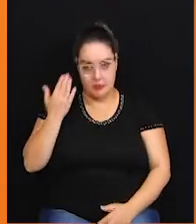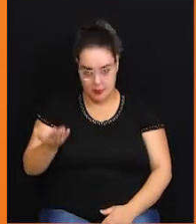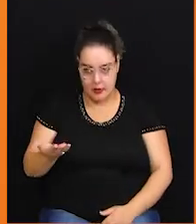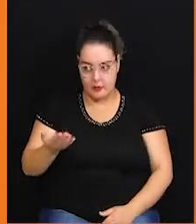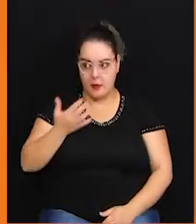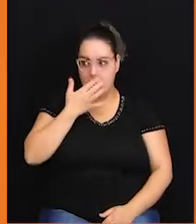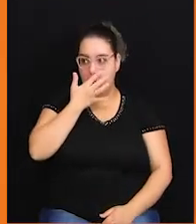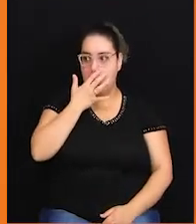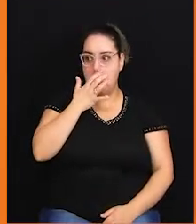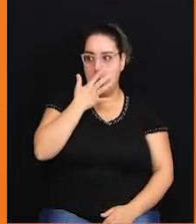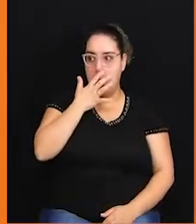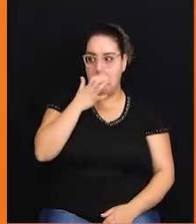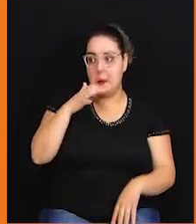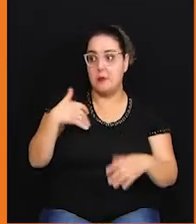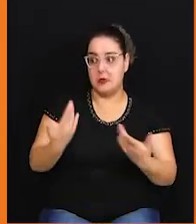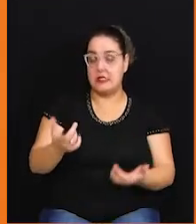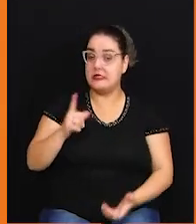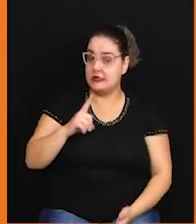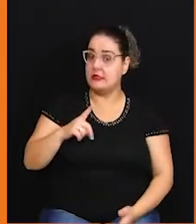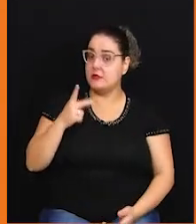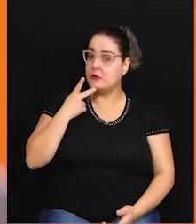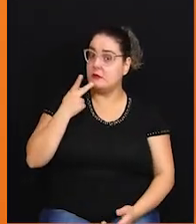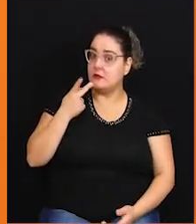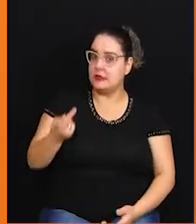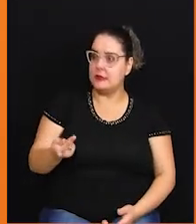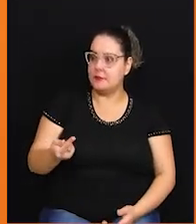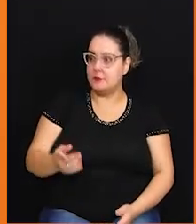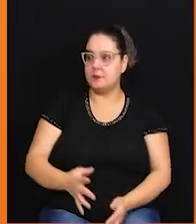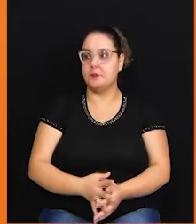Só que aí vem isso que eu comentei, né, meninas?